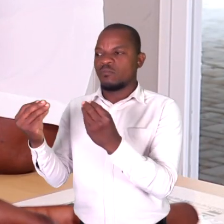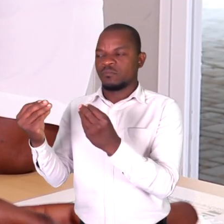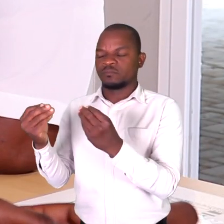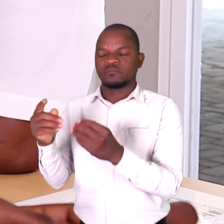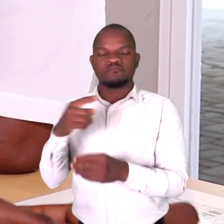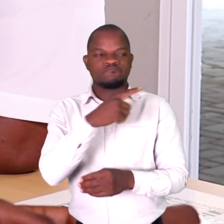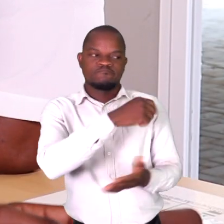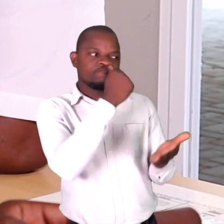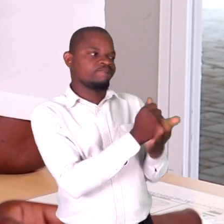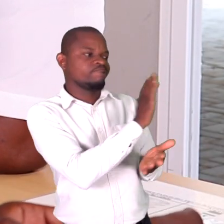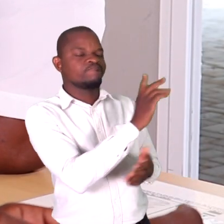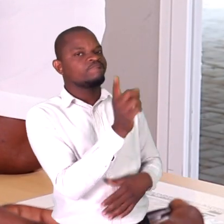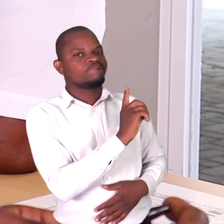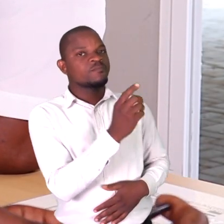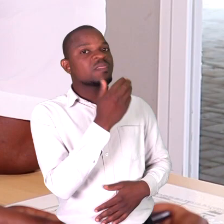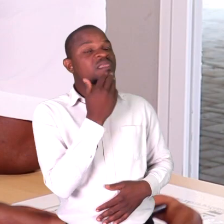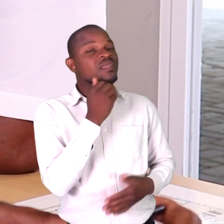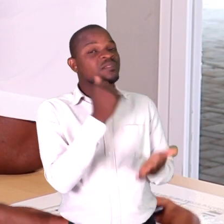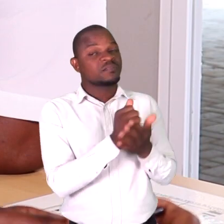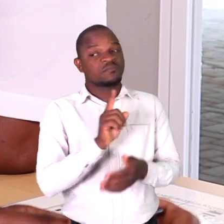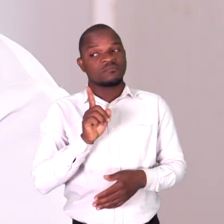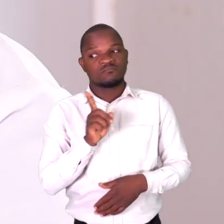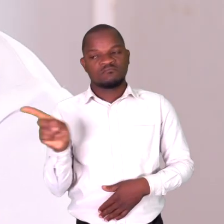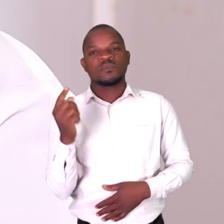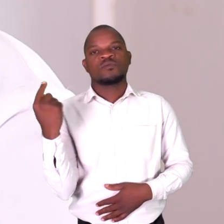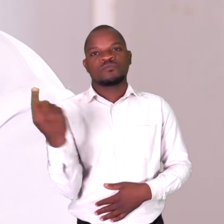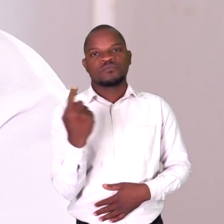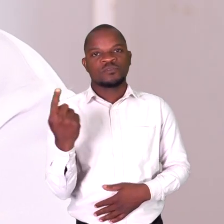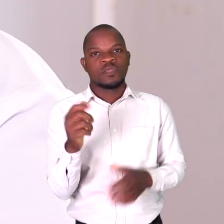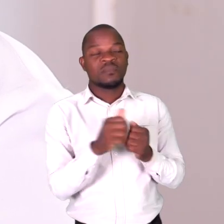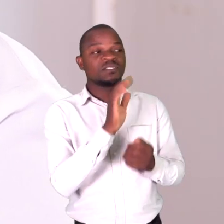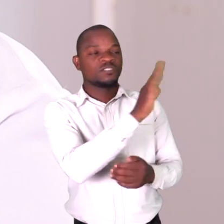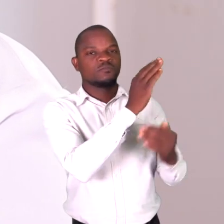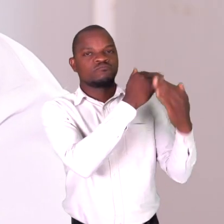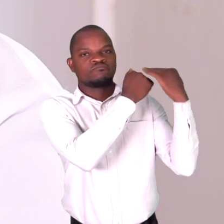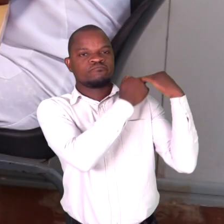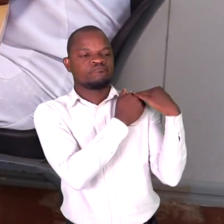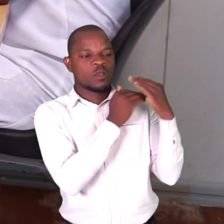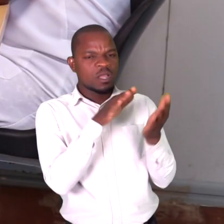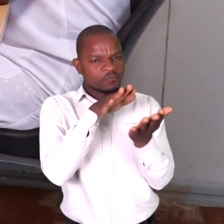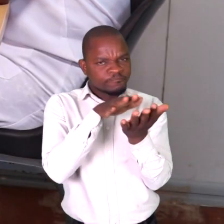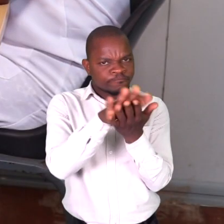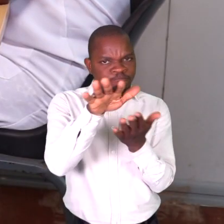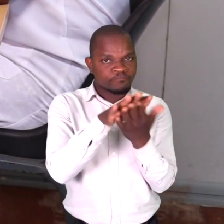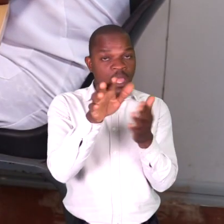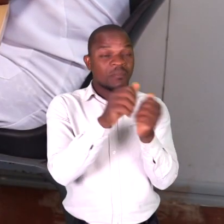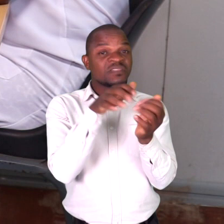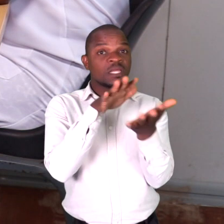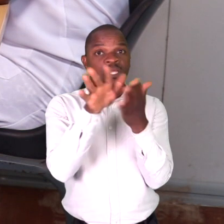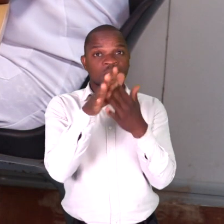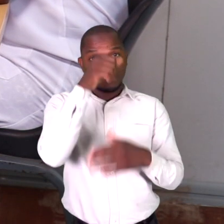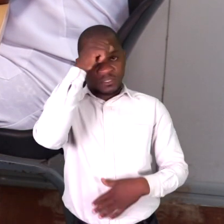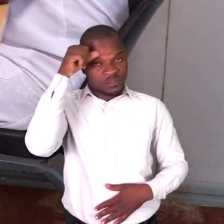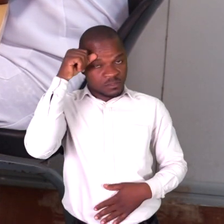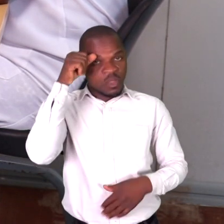se deve casar, ter namorado ou ter filhos e não tu! A tua tarefa aqui é aconselhar! E se tu não consegues fazer